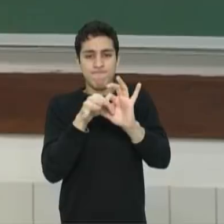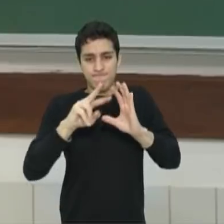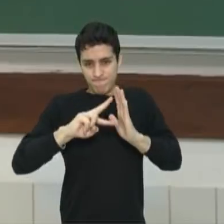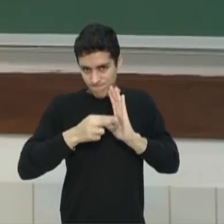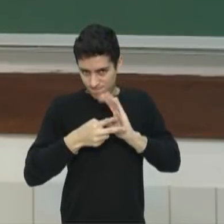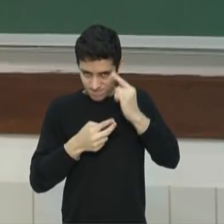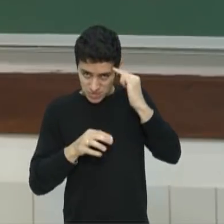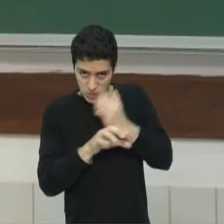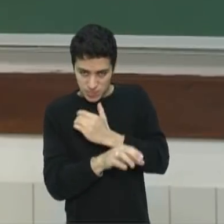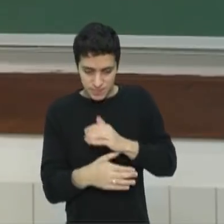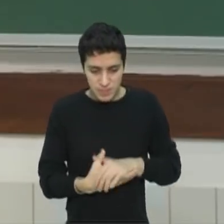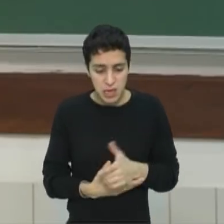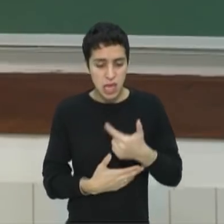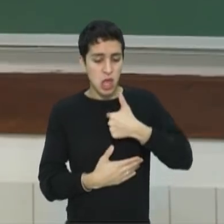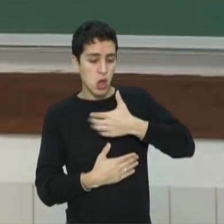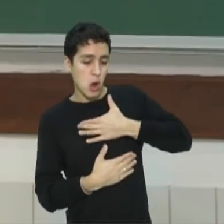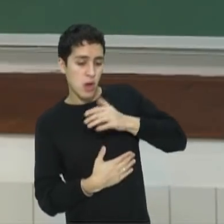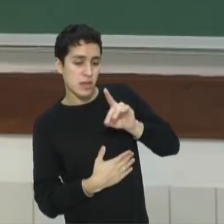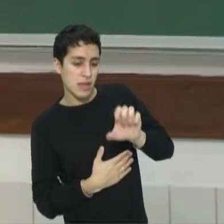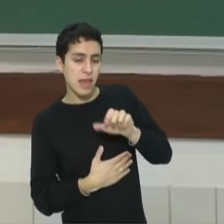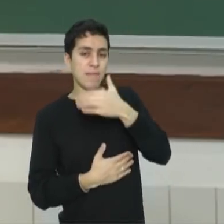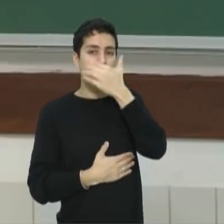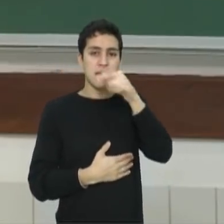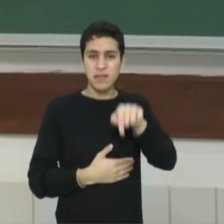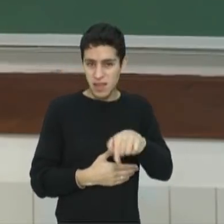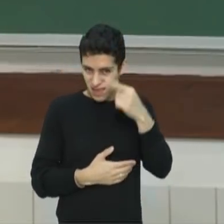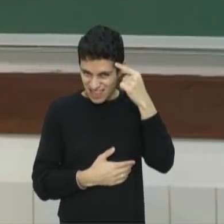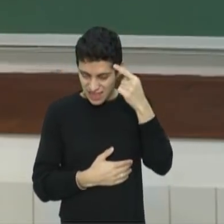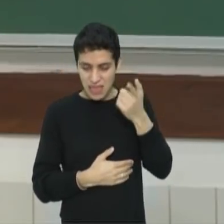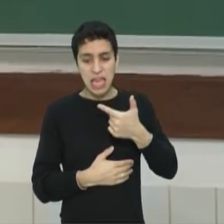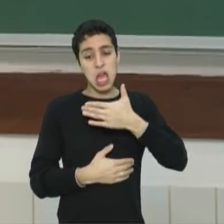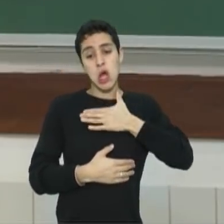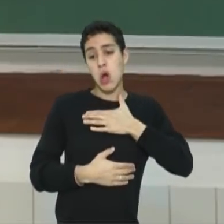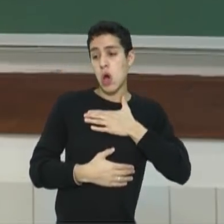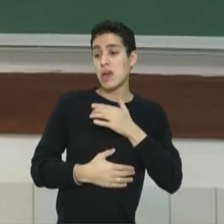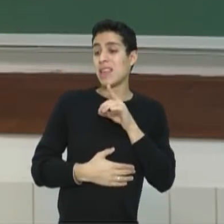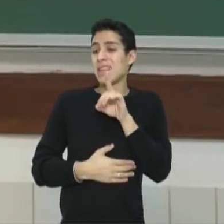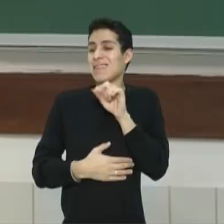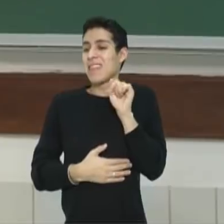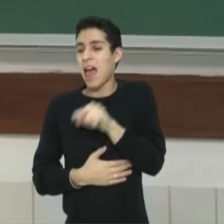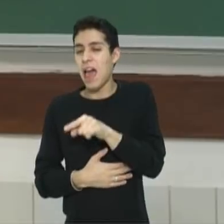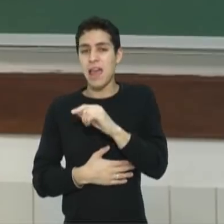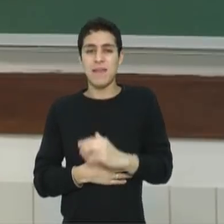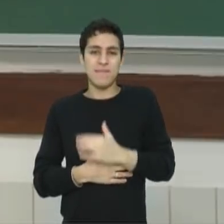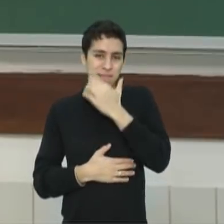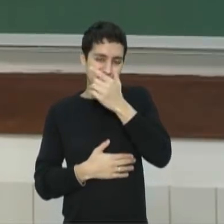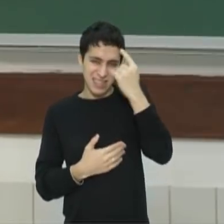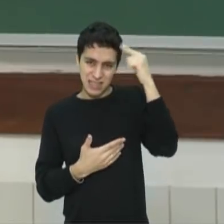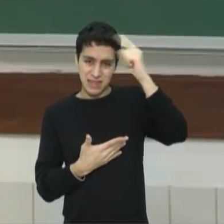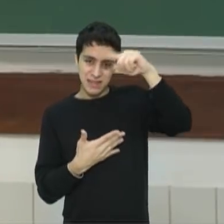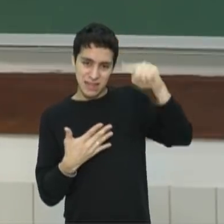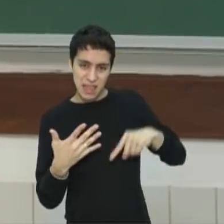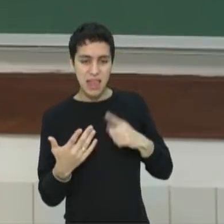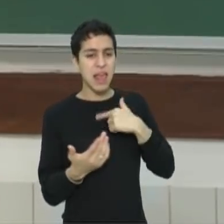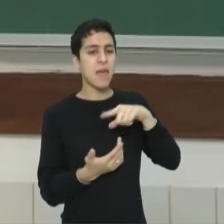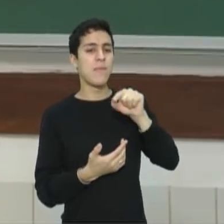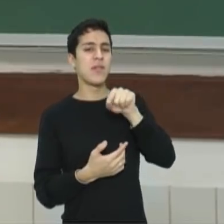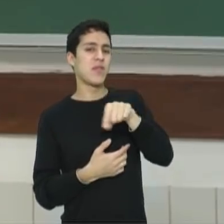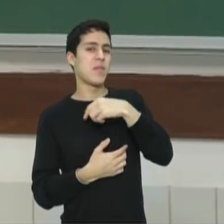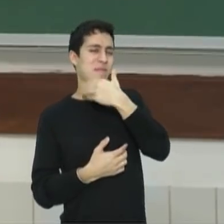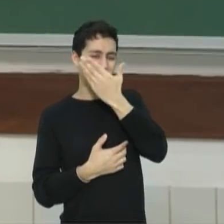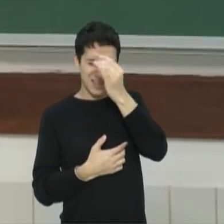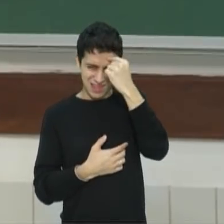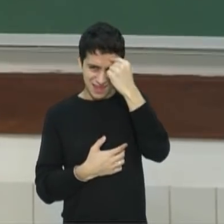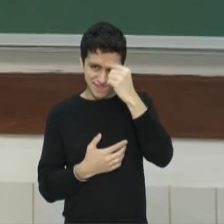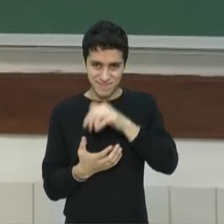eu gosto de maçã. Ou eu gosto da maçã. Né? Dentre todas as frutas, eu prefiro essa. Então, quando